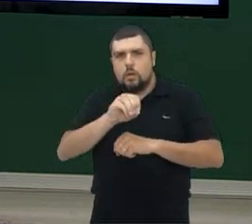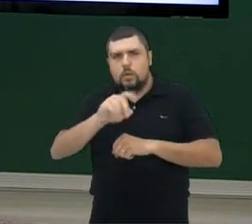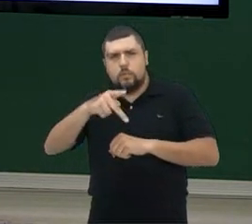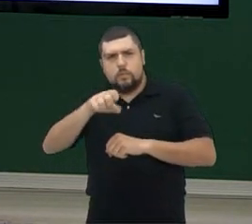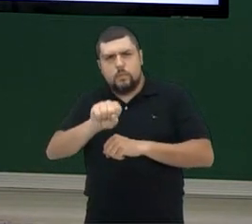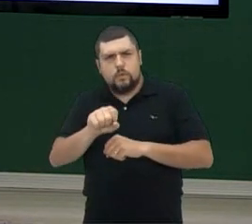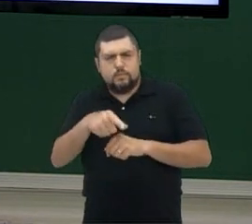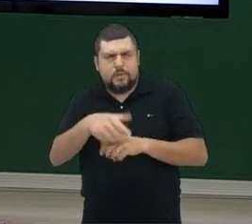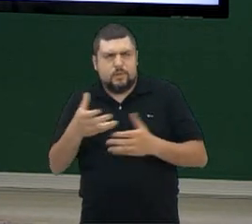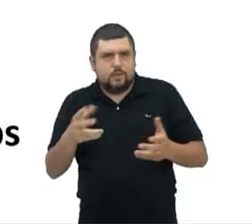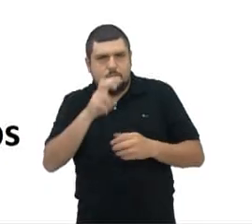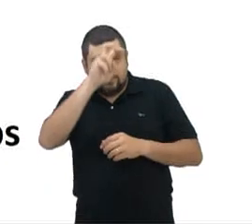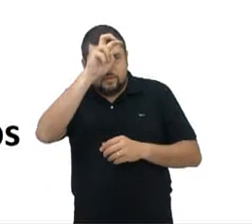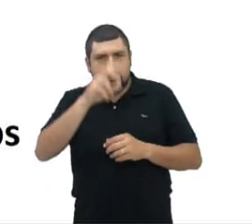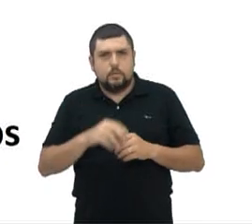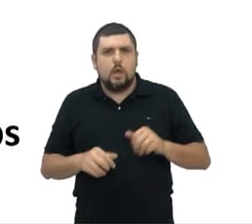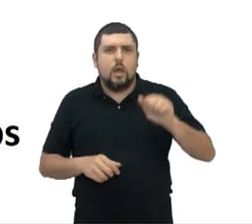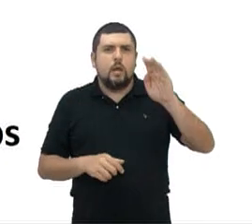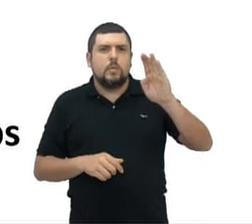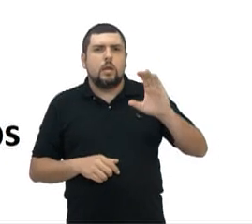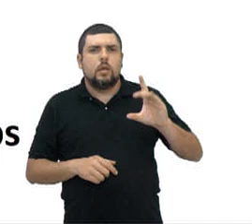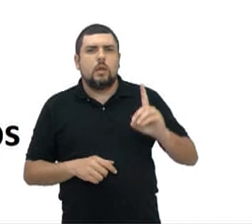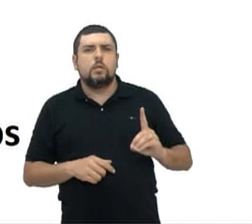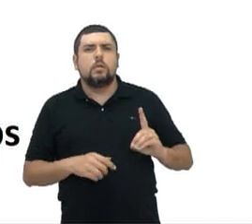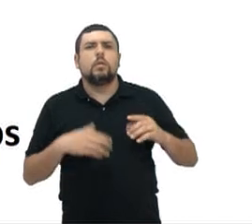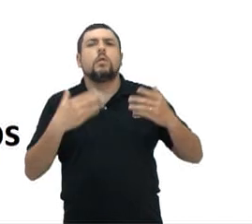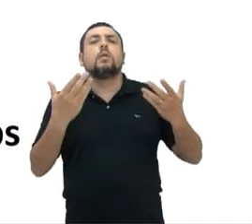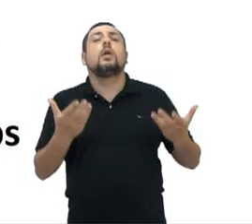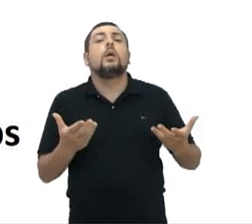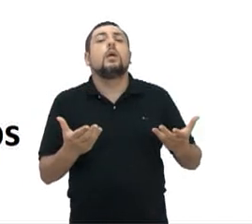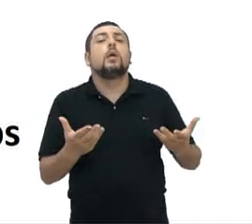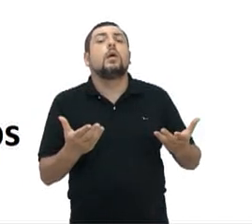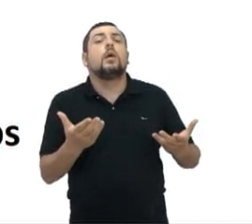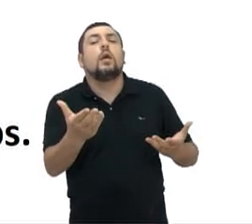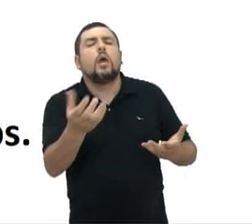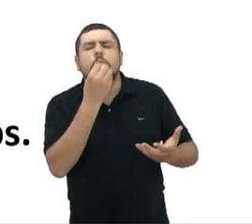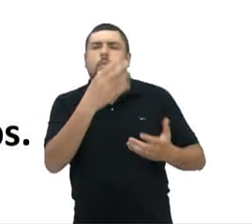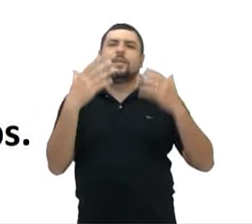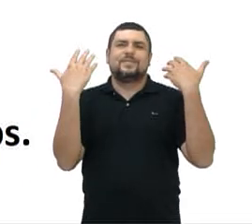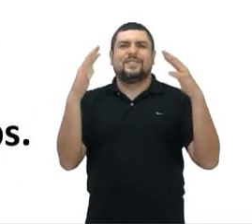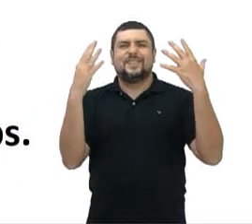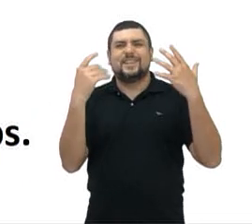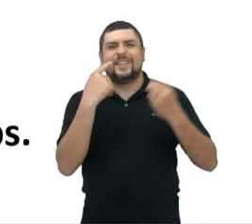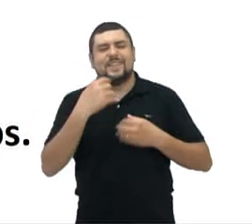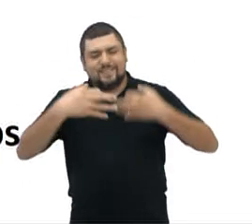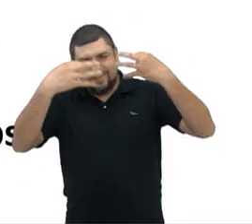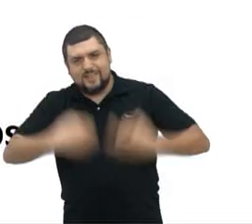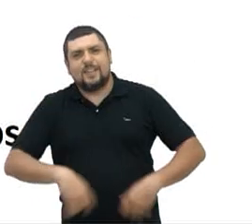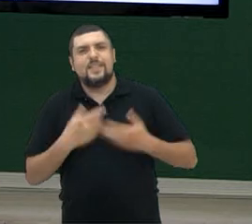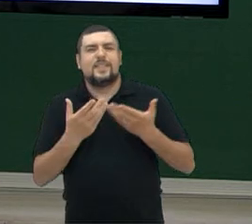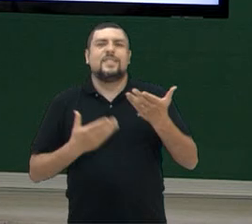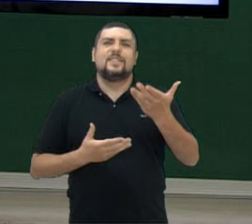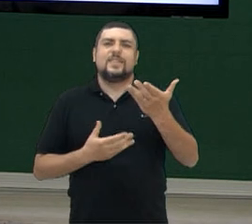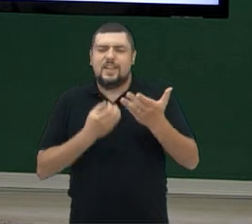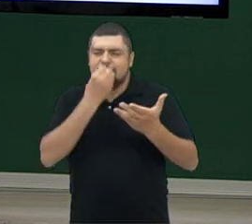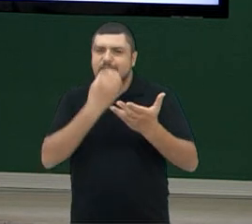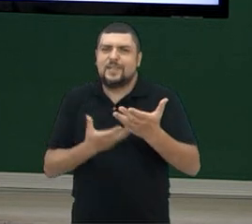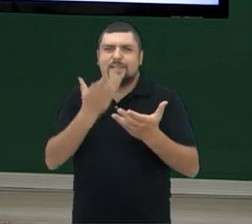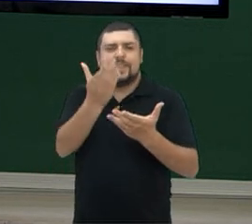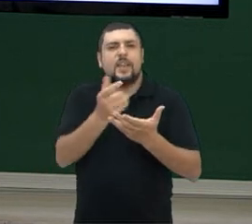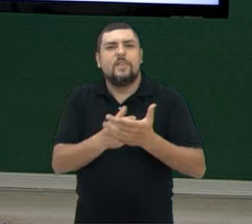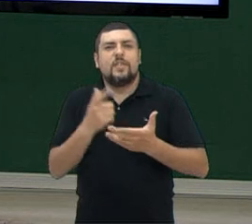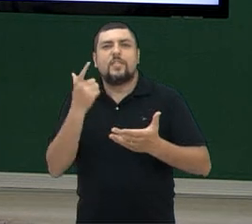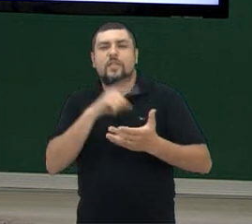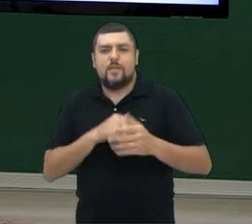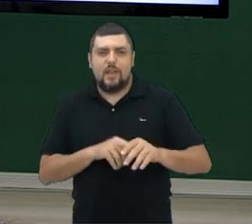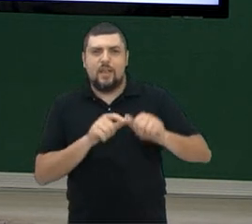essa? Letra A, B, C ou D? Qual? Muito bem! Ainda bem que você